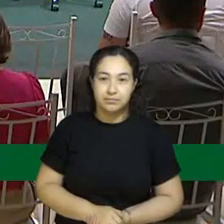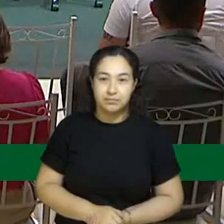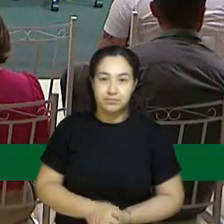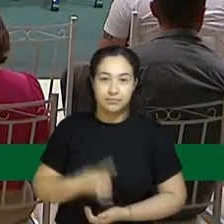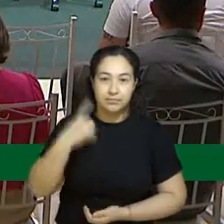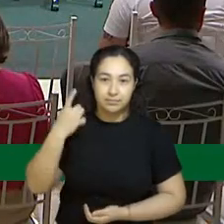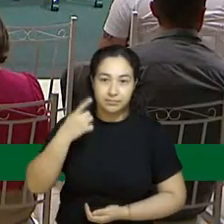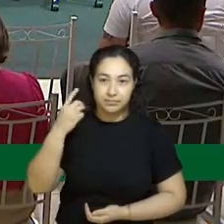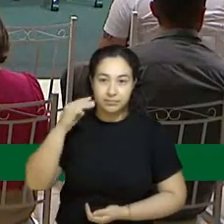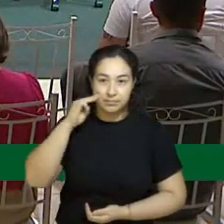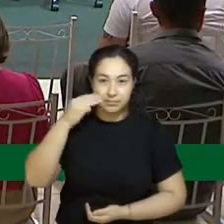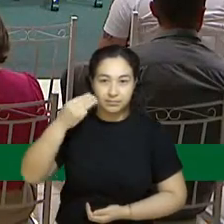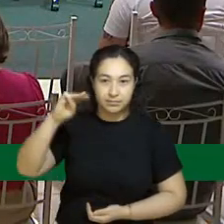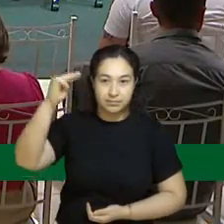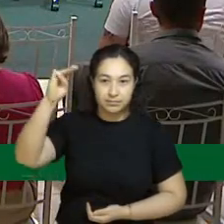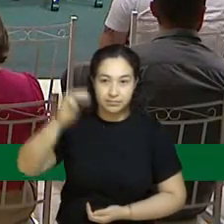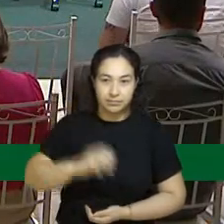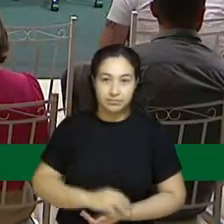Deputado Matheus Cadorim.